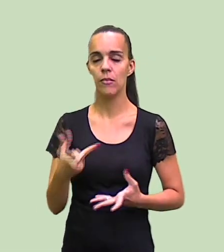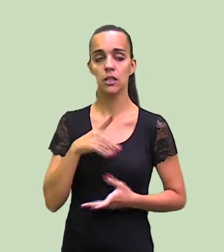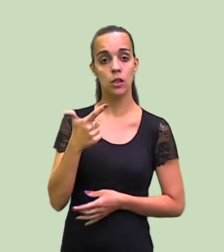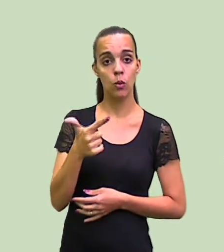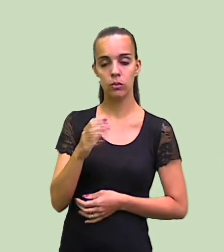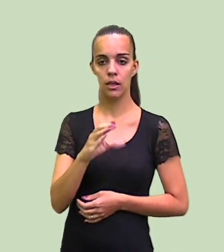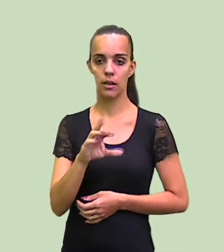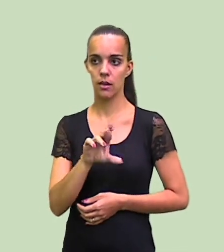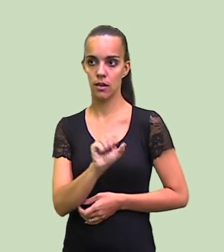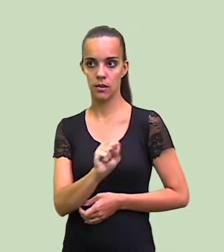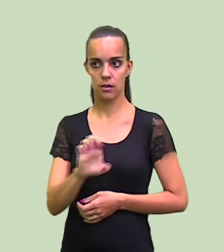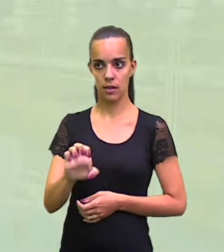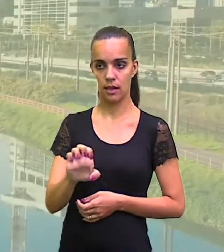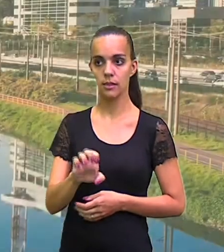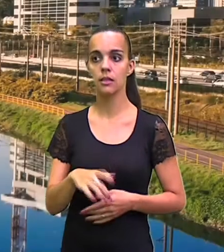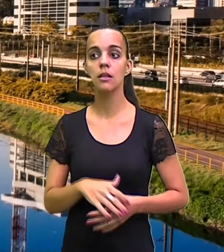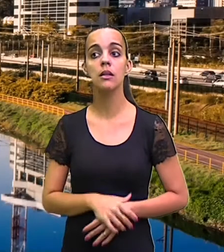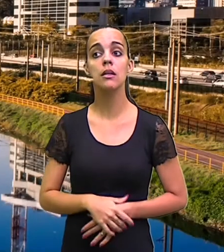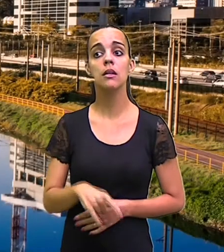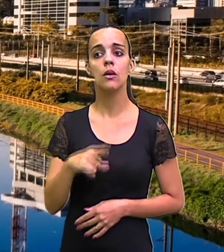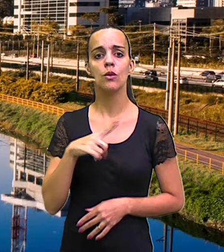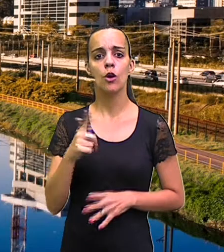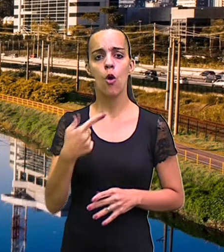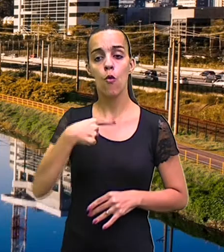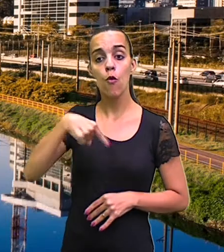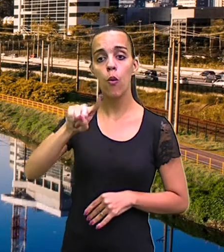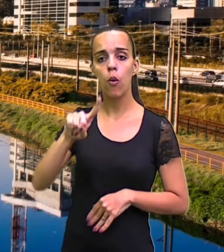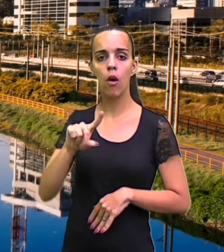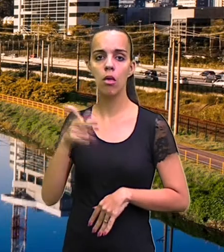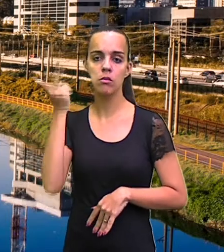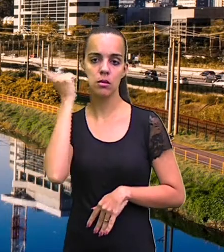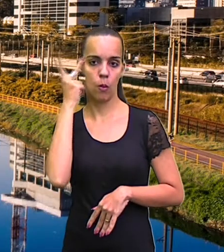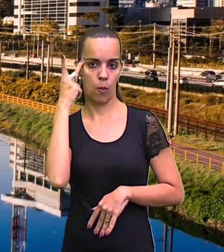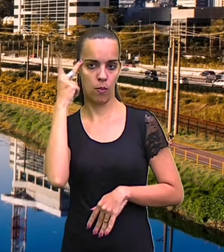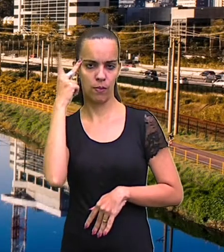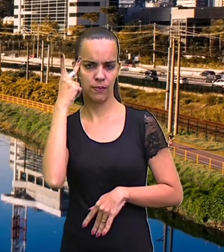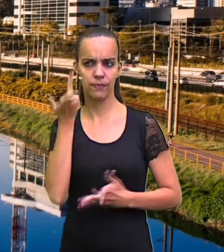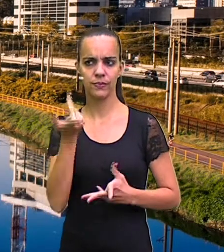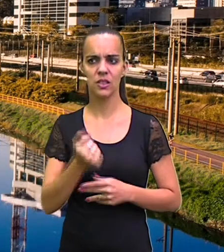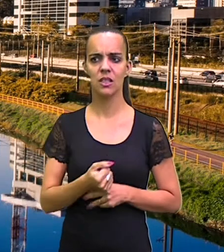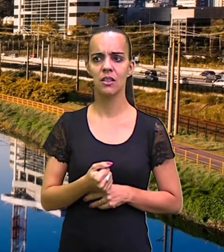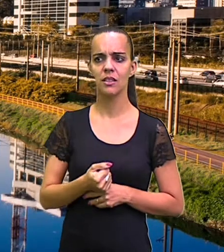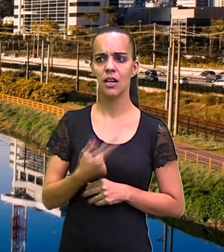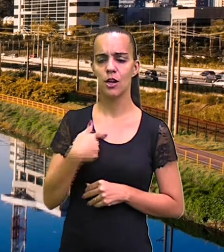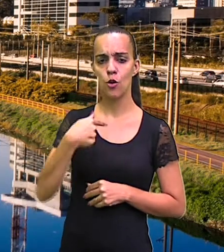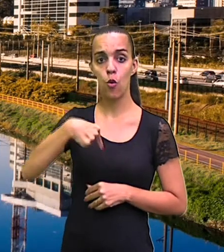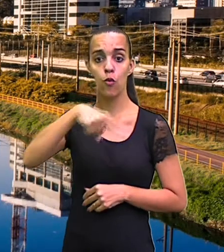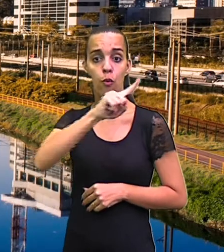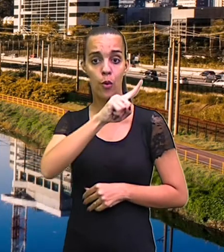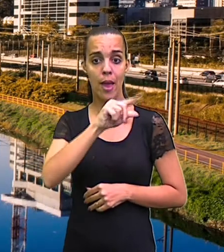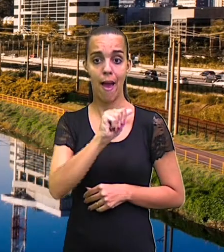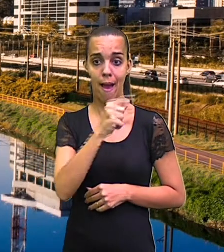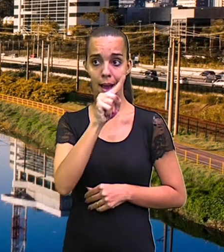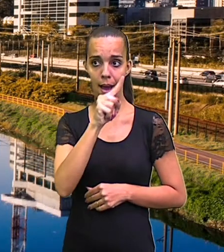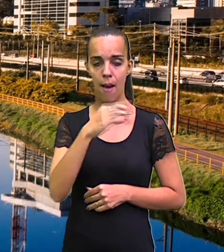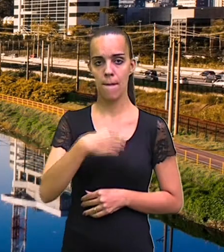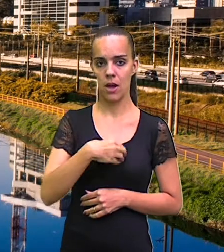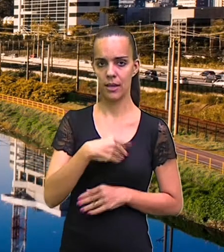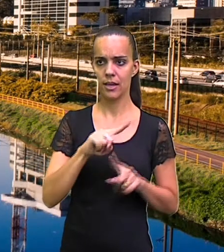crase. Fui a São Paulo. Se eu falo que fui à Bahia, tem